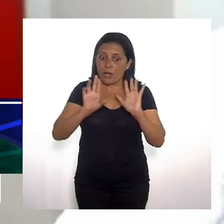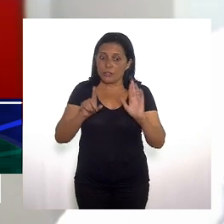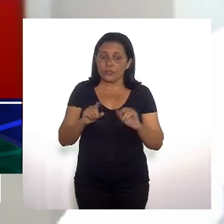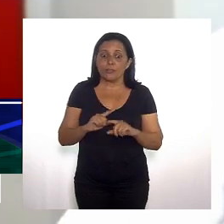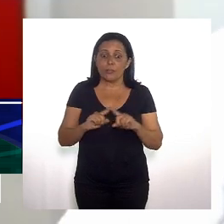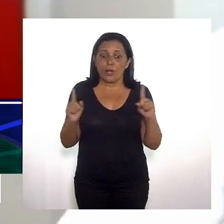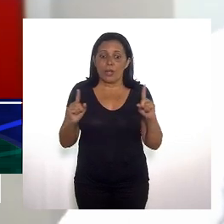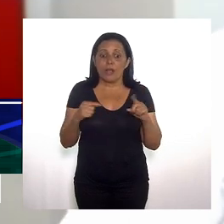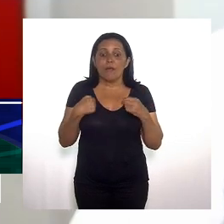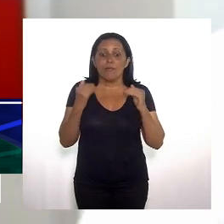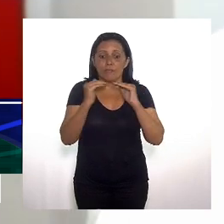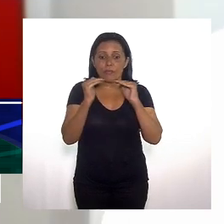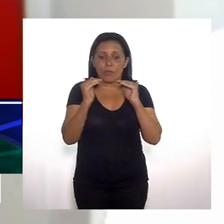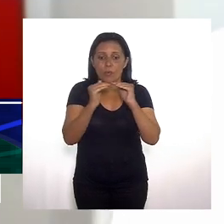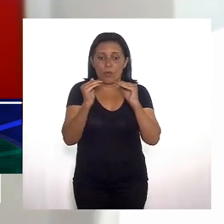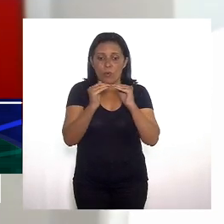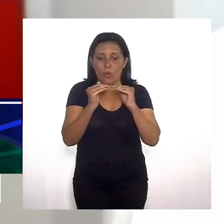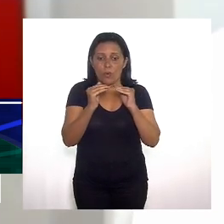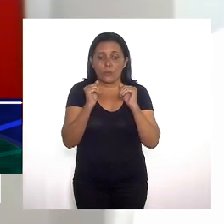fazer a coautoria lá no